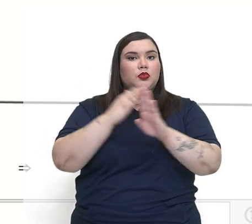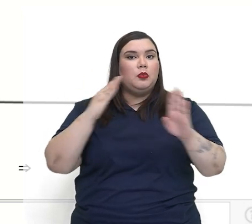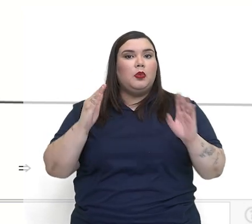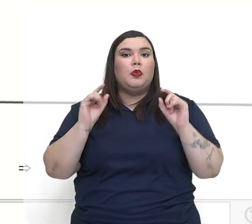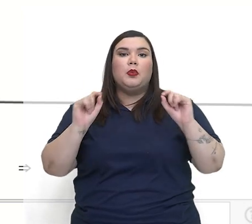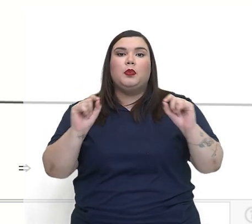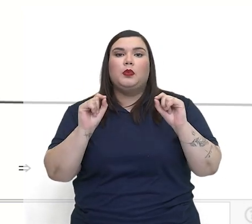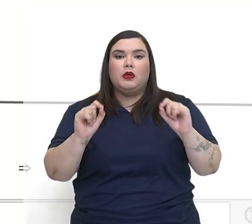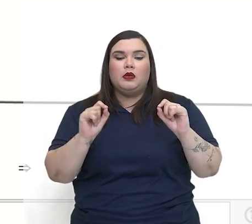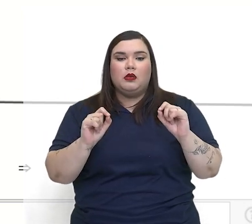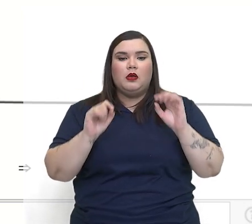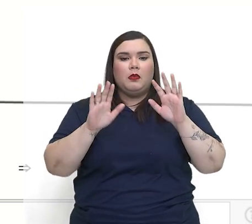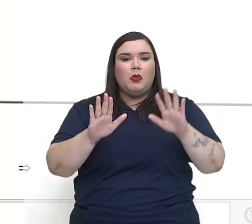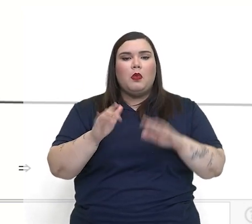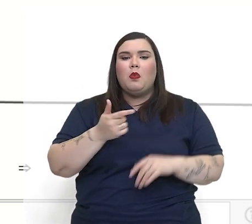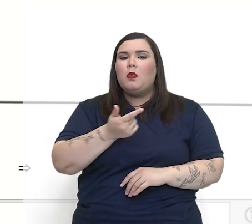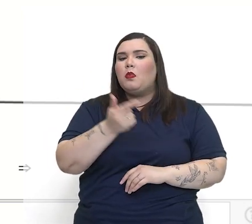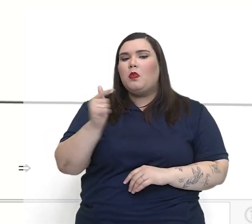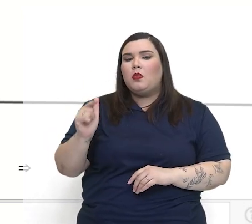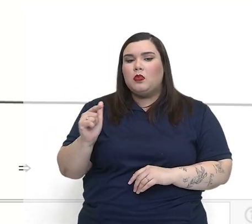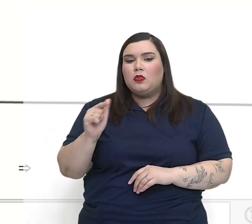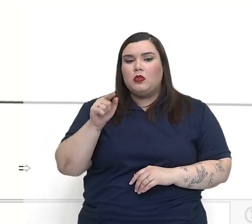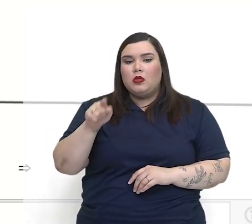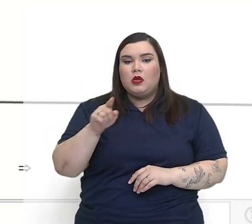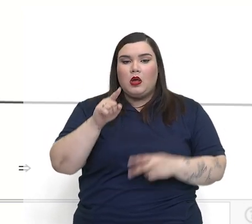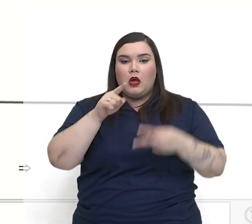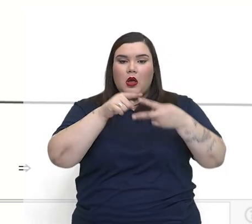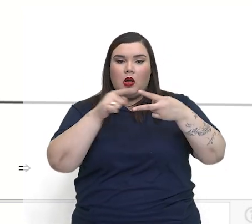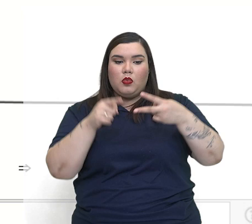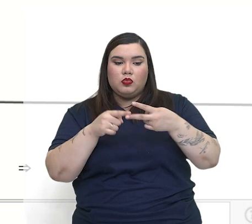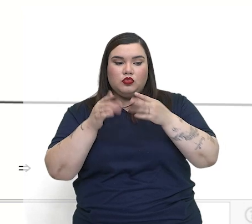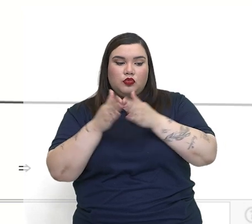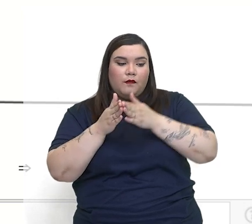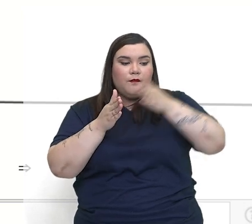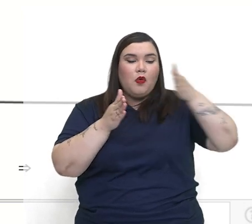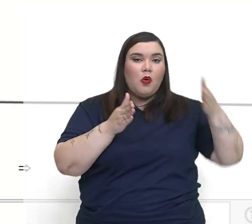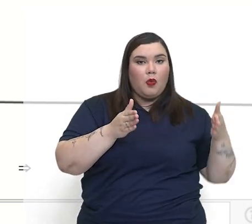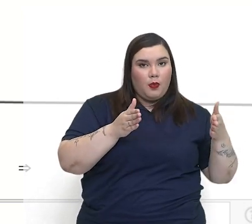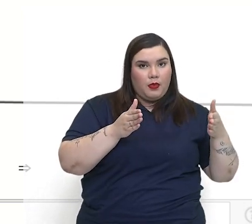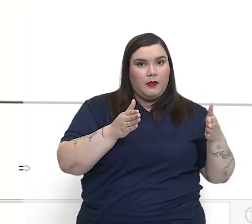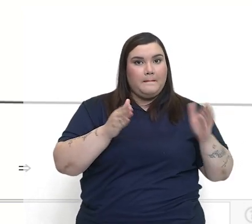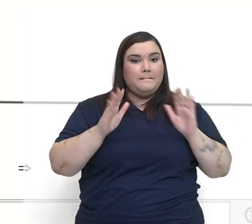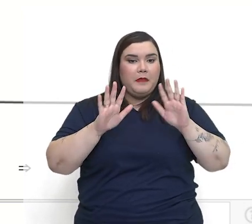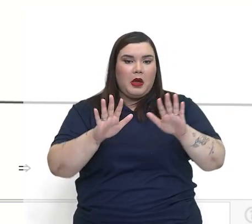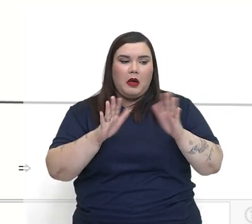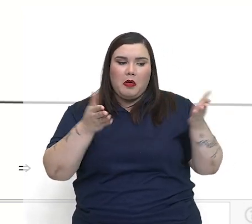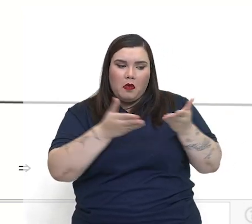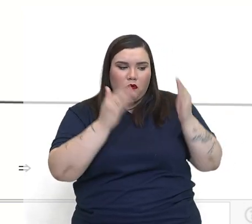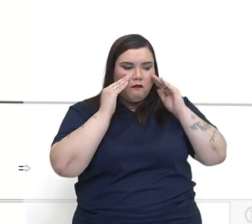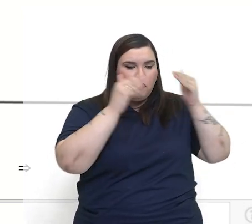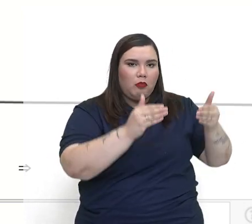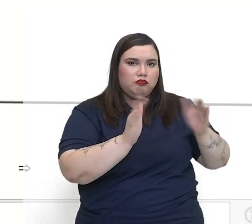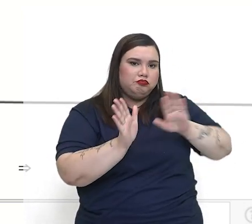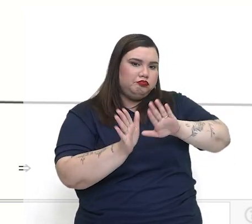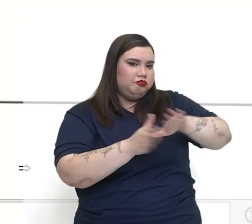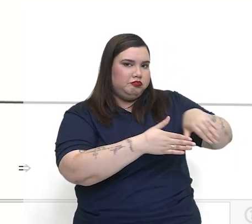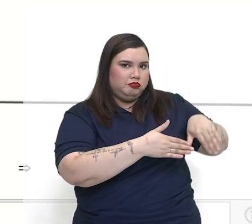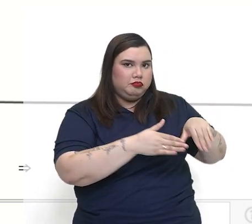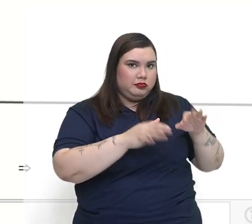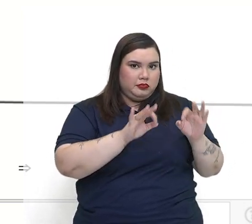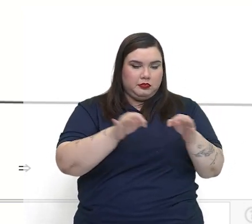é. E esse outro aqui, professor, esse daqui é chamado de ângulo externo. Para nós, no momento, ele não nos interessa. Então, eu vou